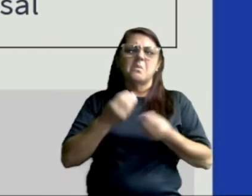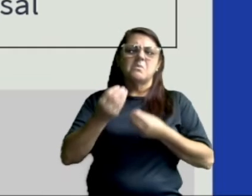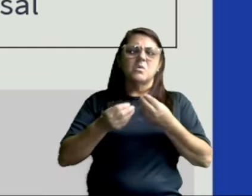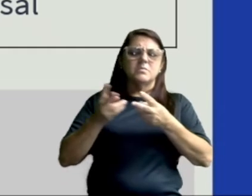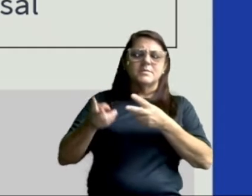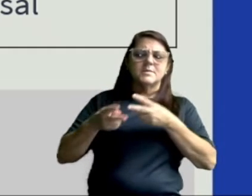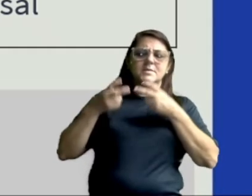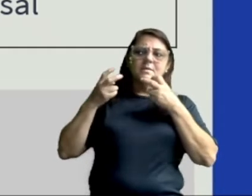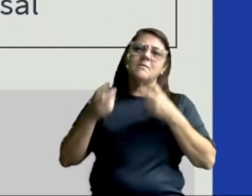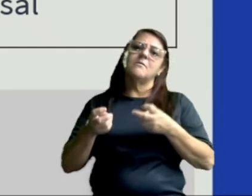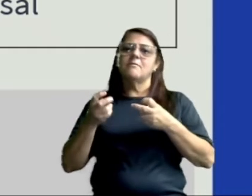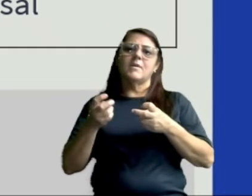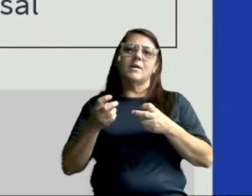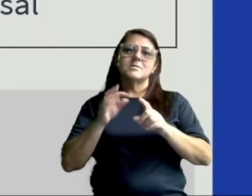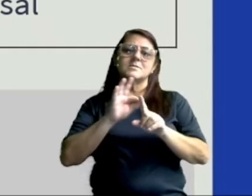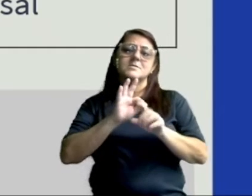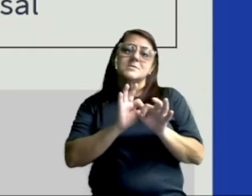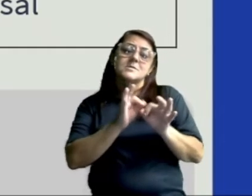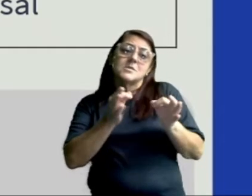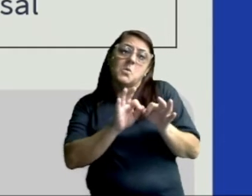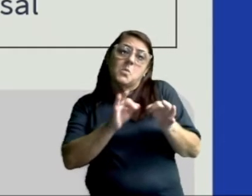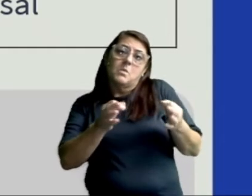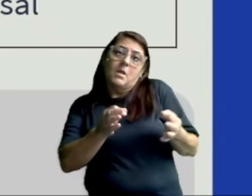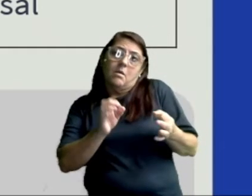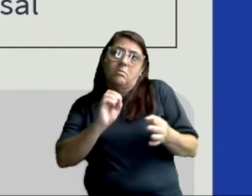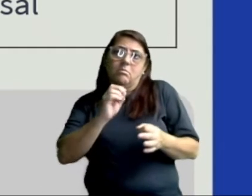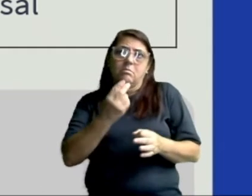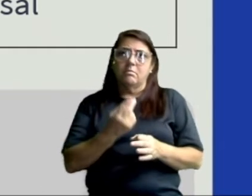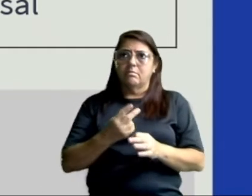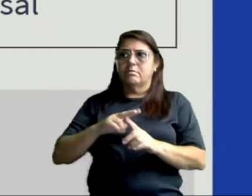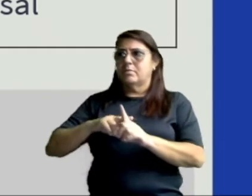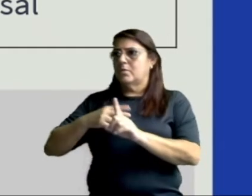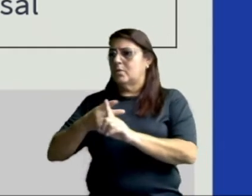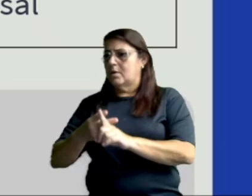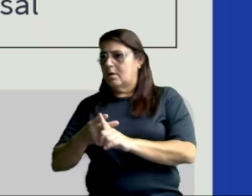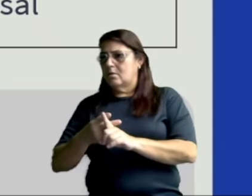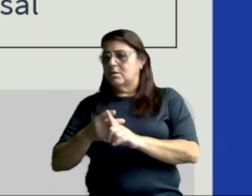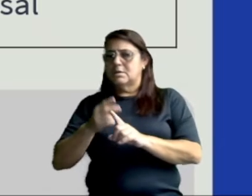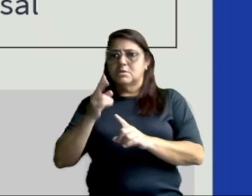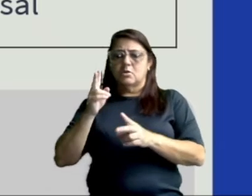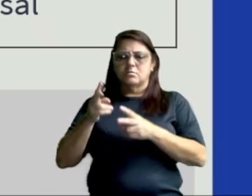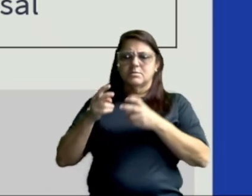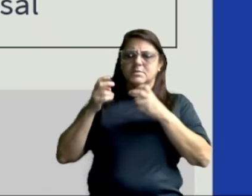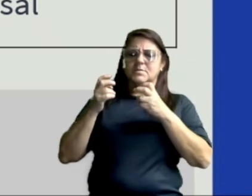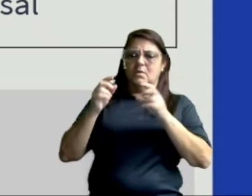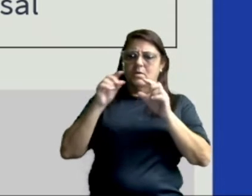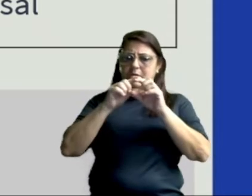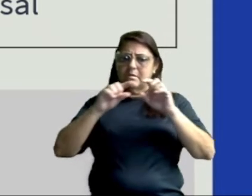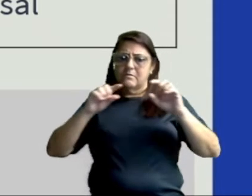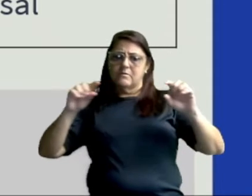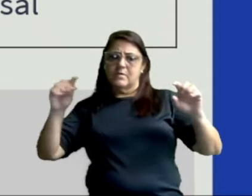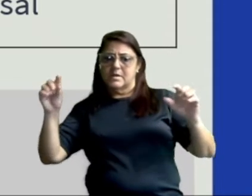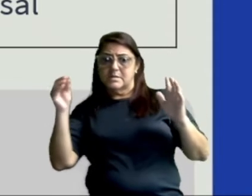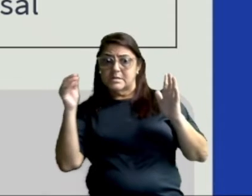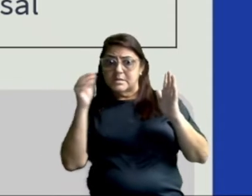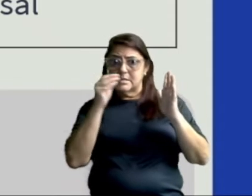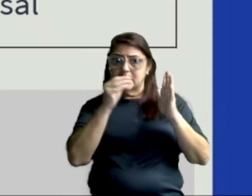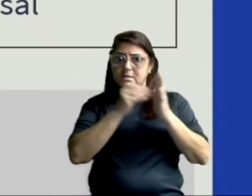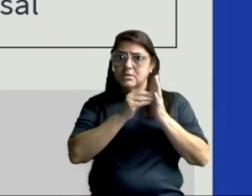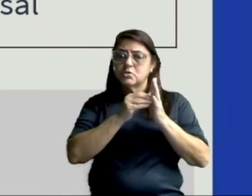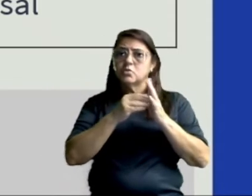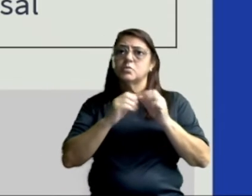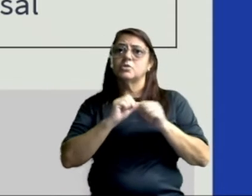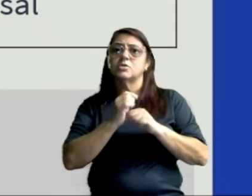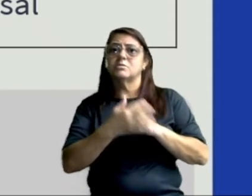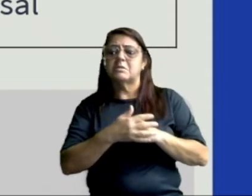vai observar sempre o contexto, se ele não indicar direto na frase, ou seja, se o substantivo da